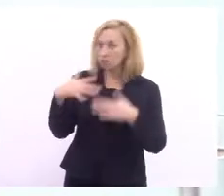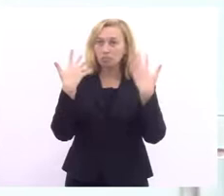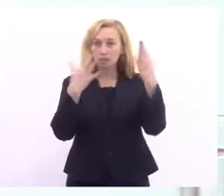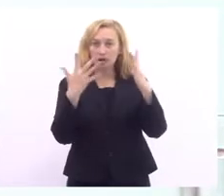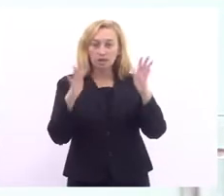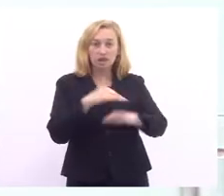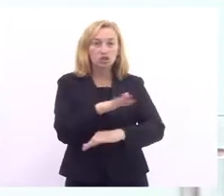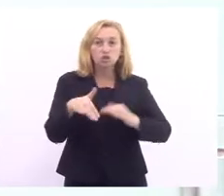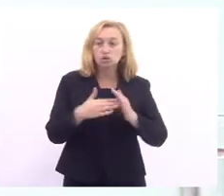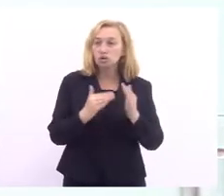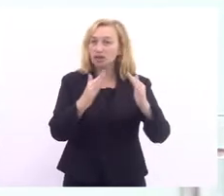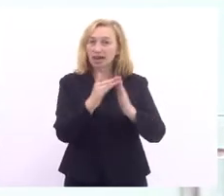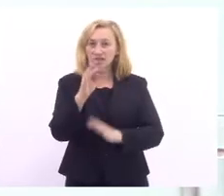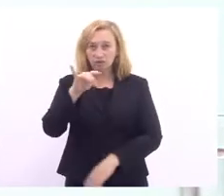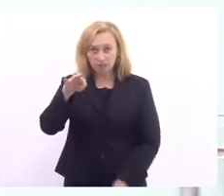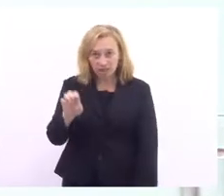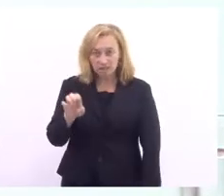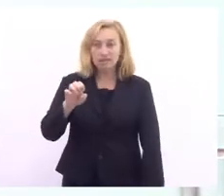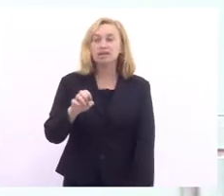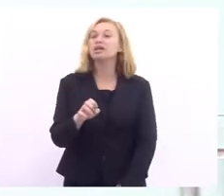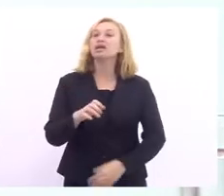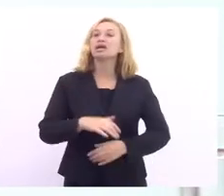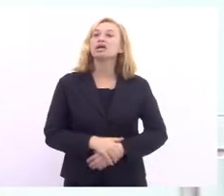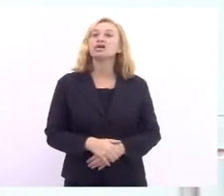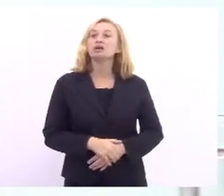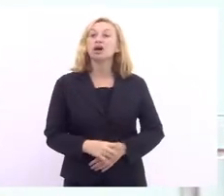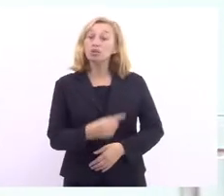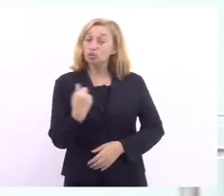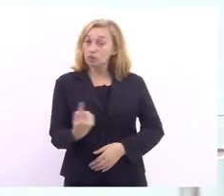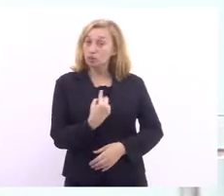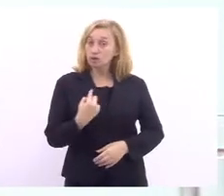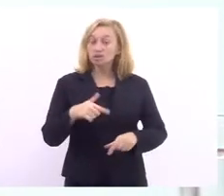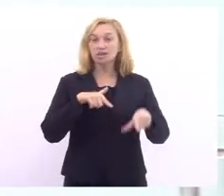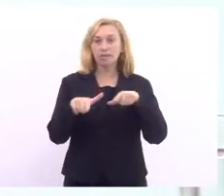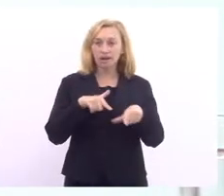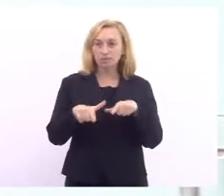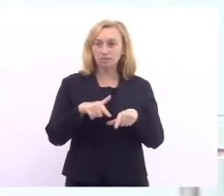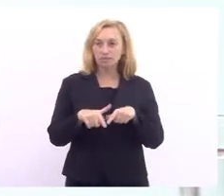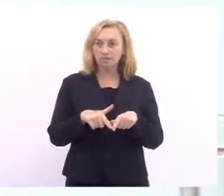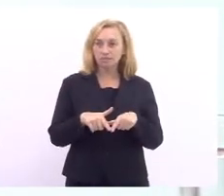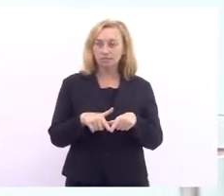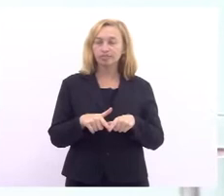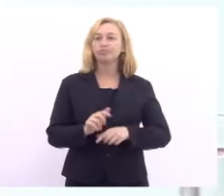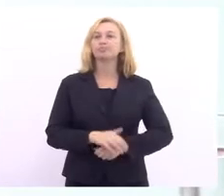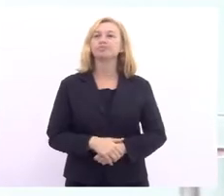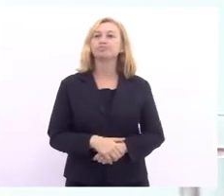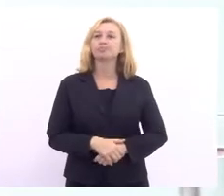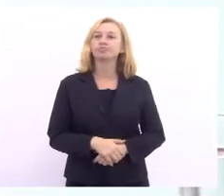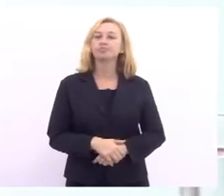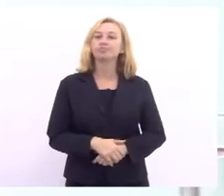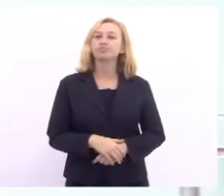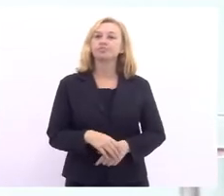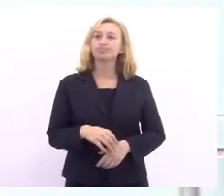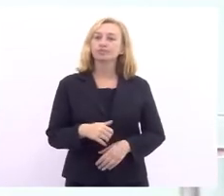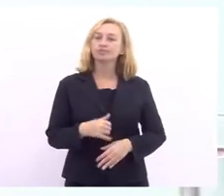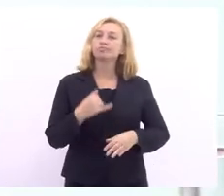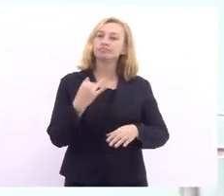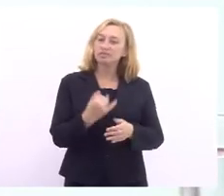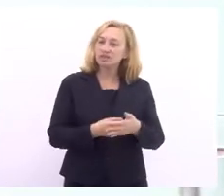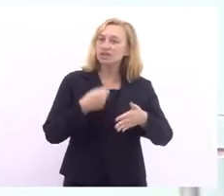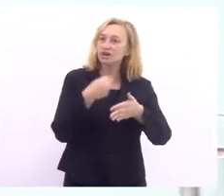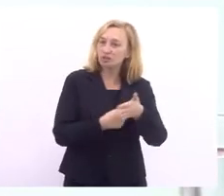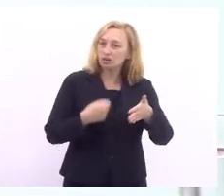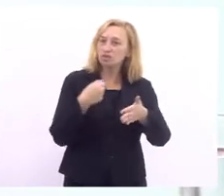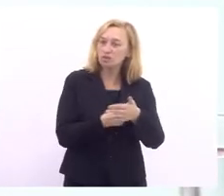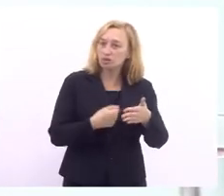né todo coletivo da casa Fluminense é que para o nosso mandato né o nosso mandato que tenta cotidianamente